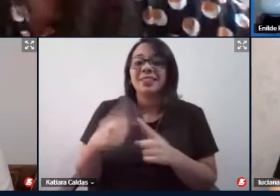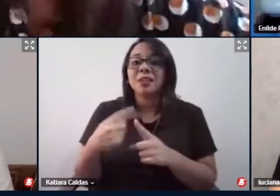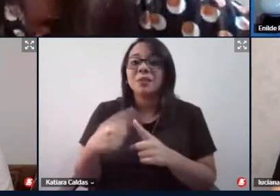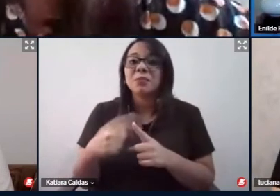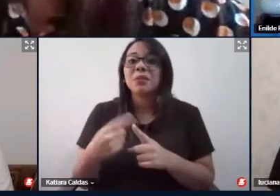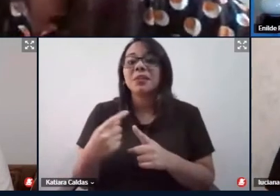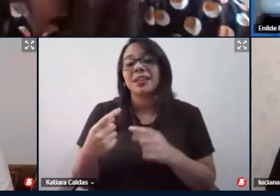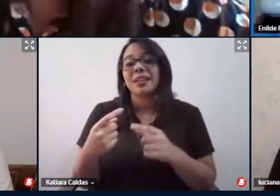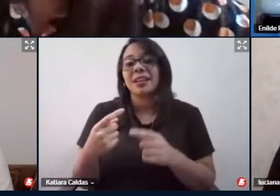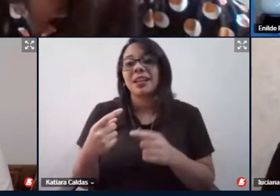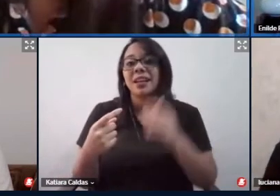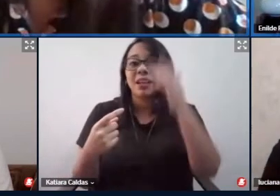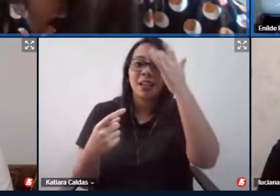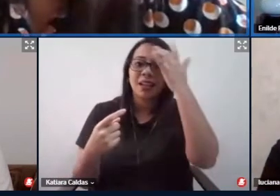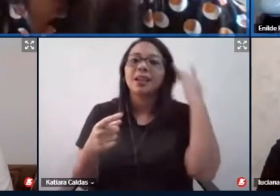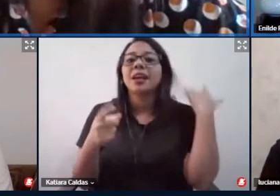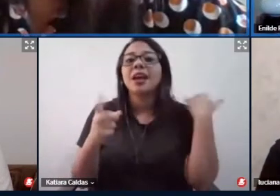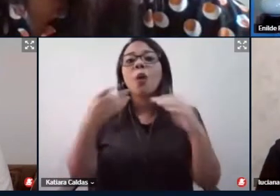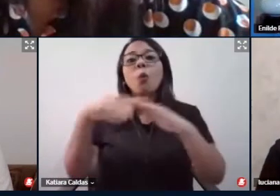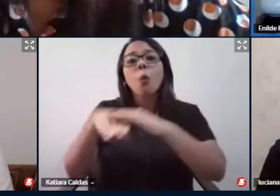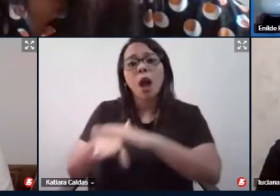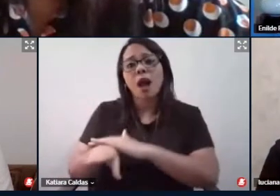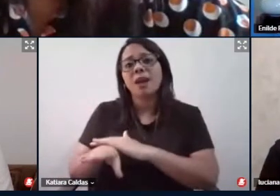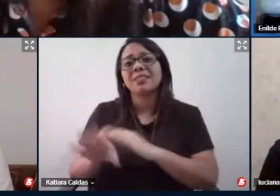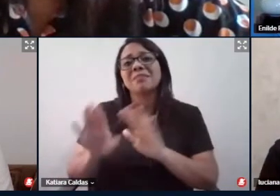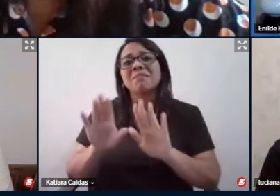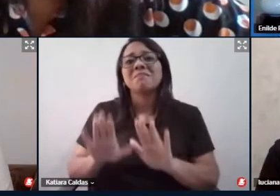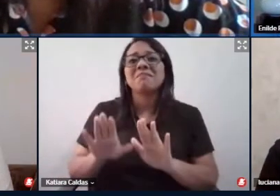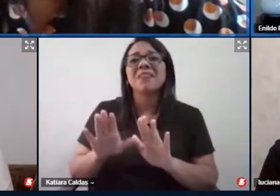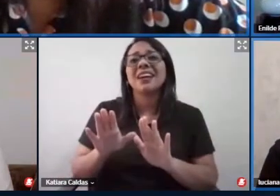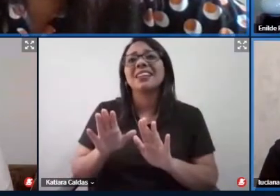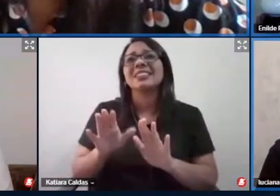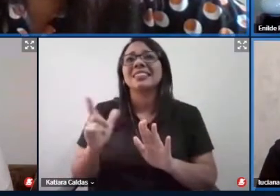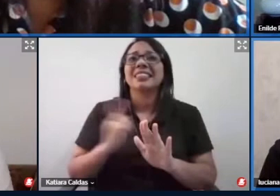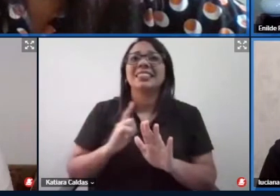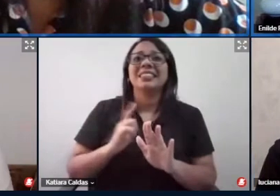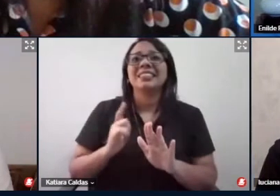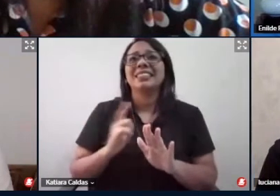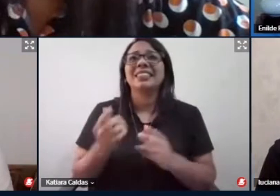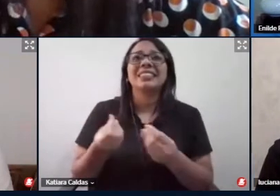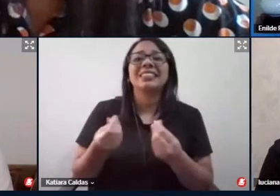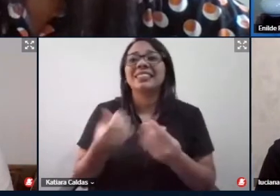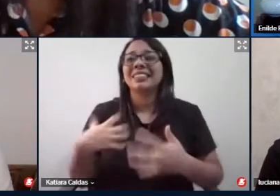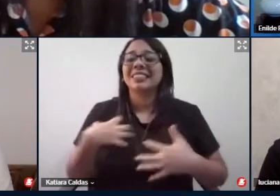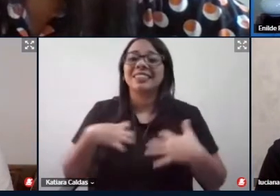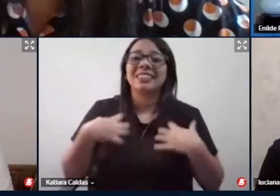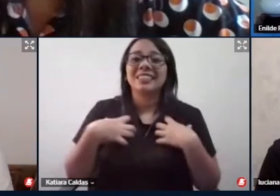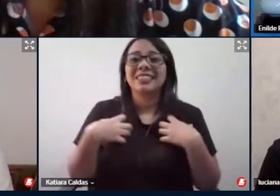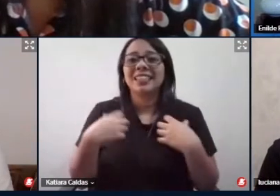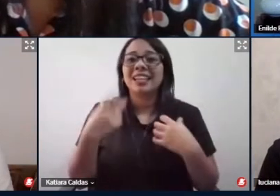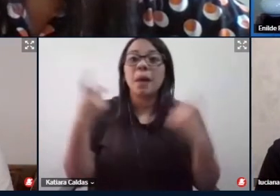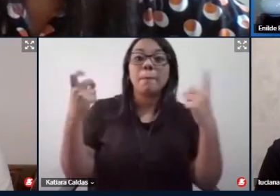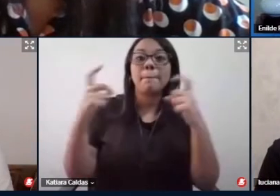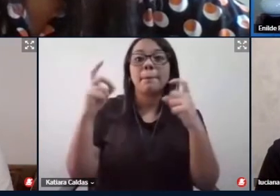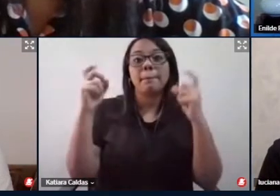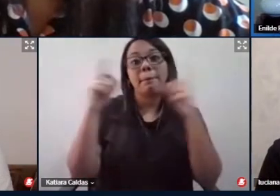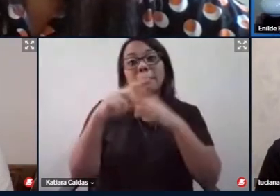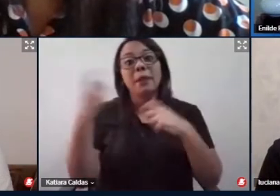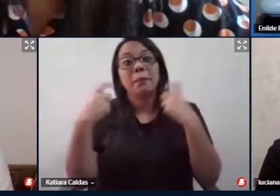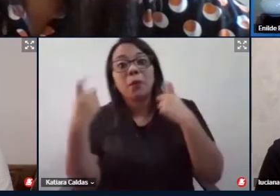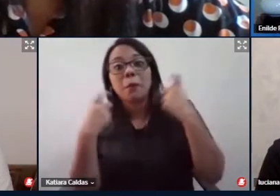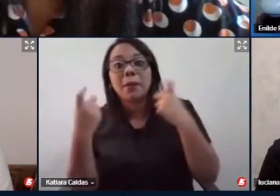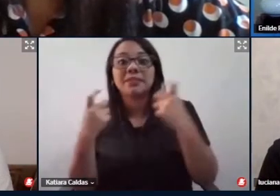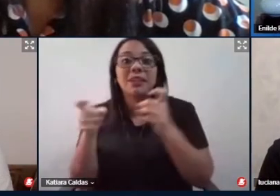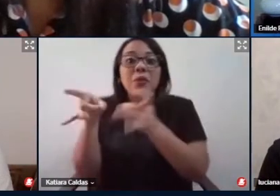gente guarda mais, tem meio que preocupação de deixar